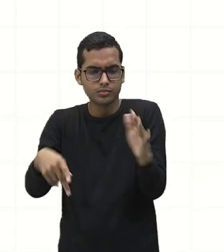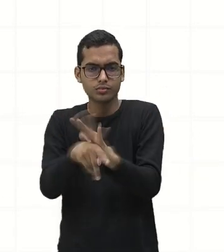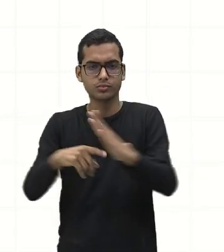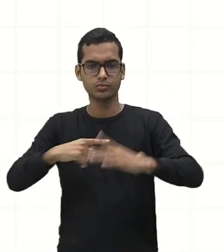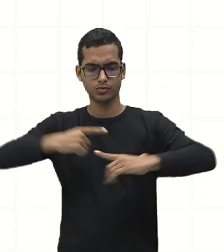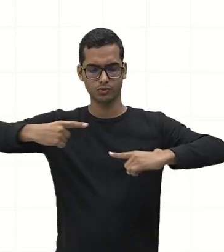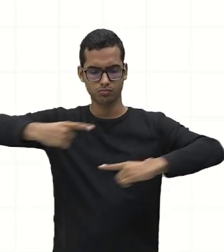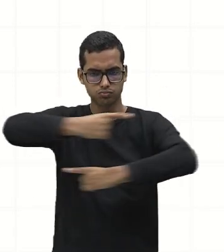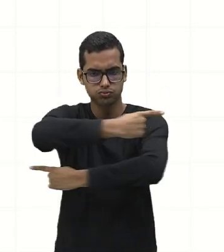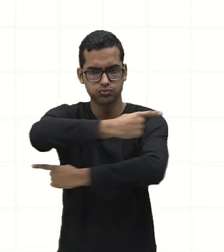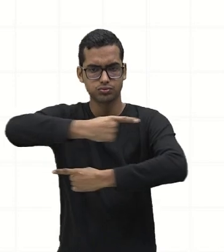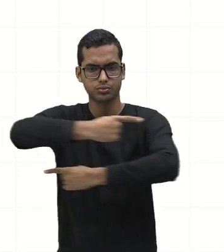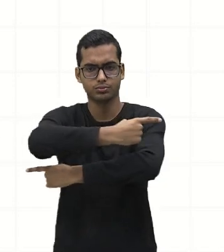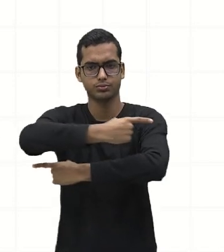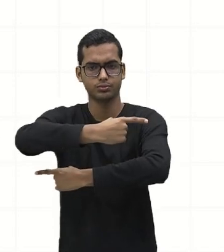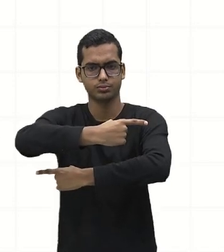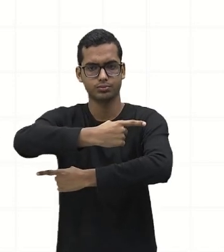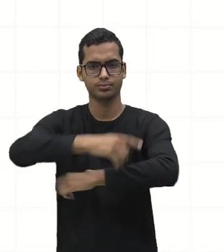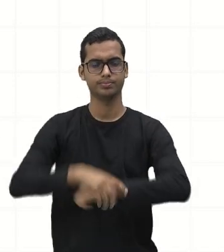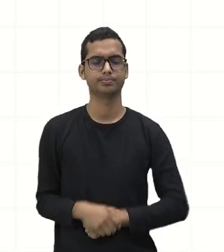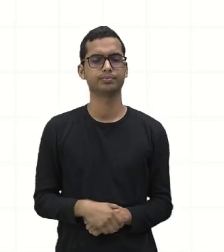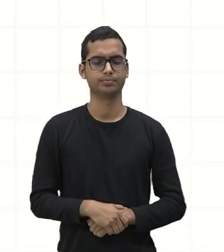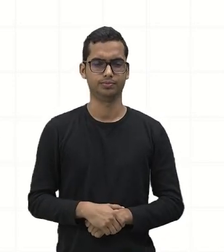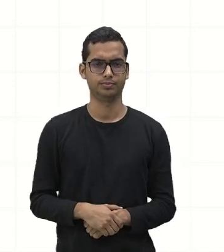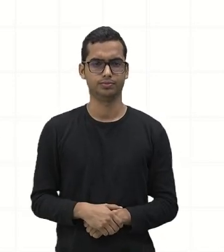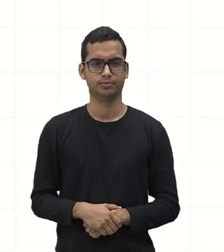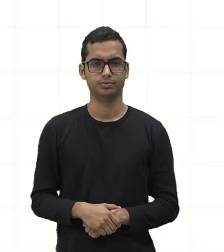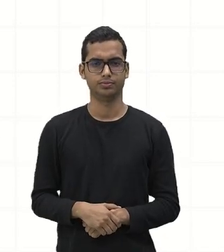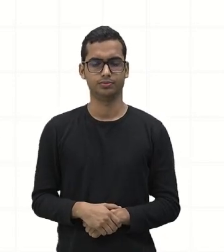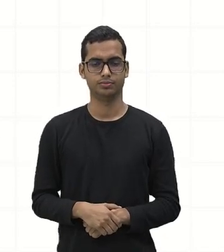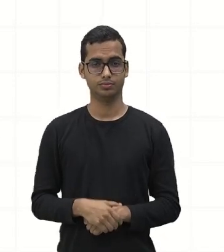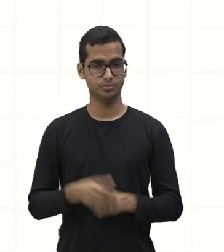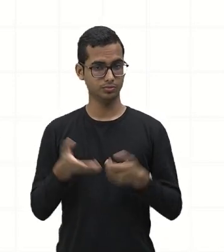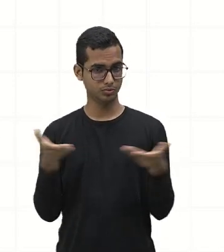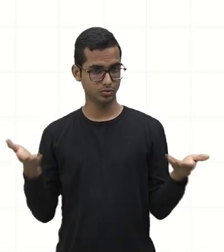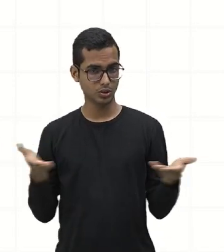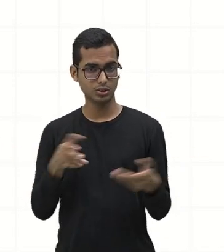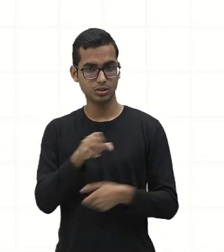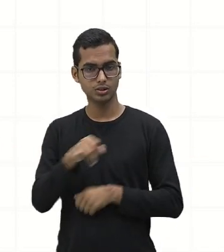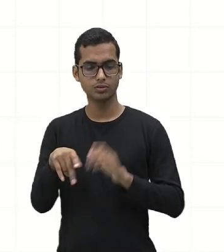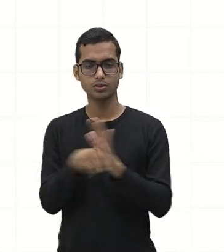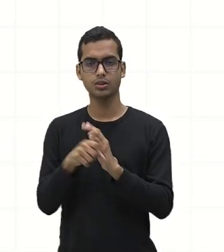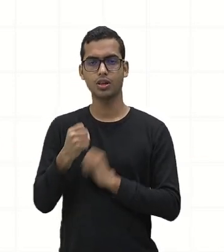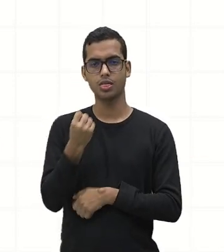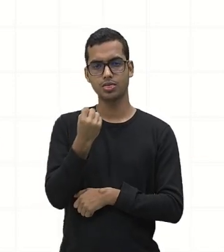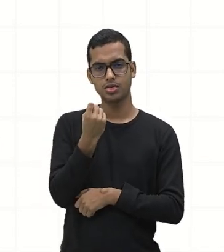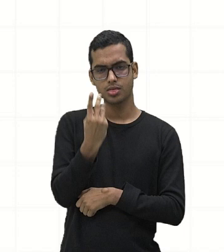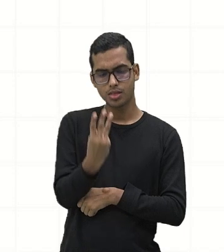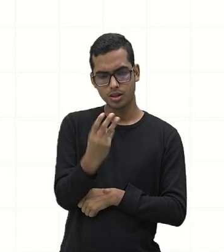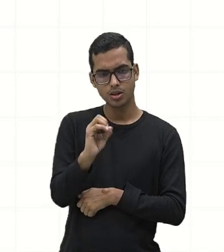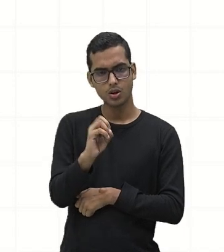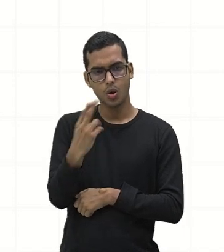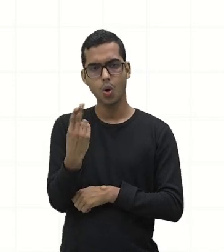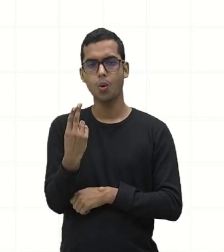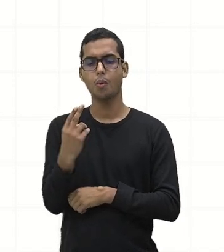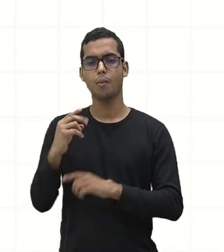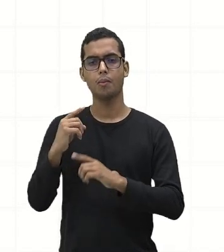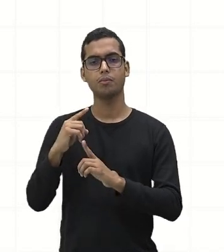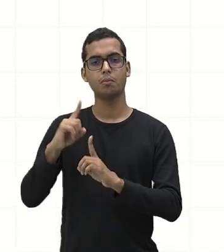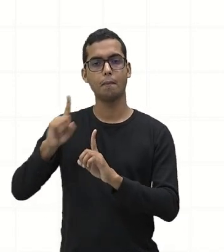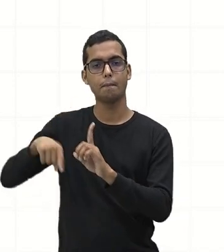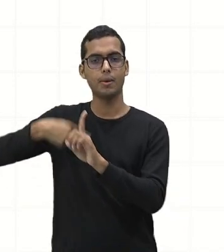bom? Se considerarmos 3 ou mais retas paralelas entre si, teremos um feixe de